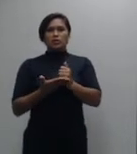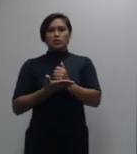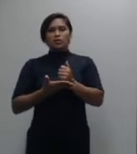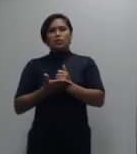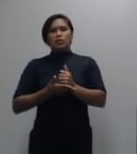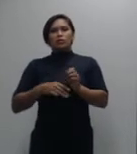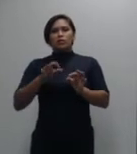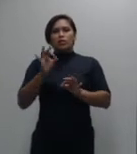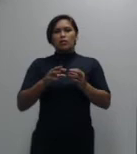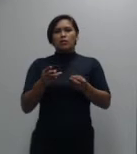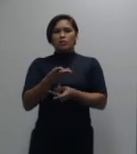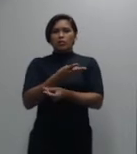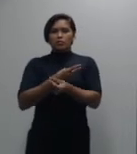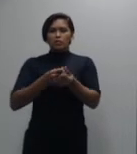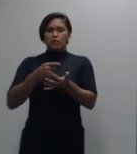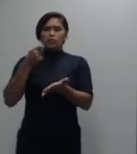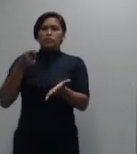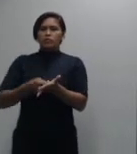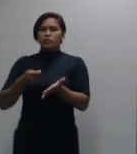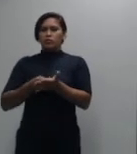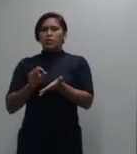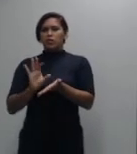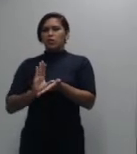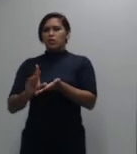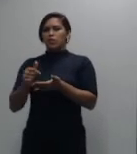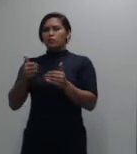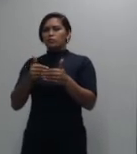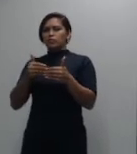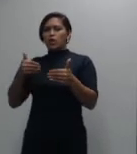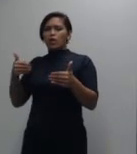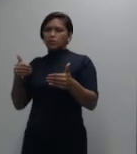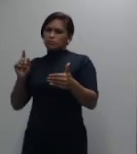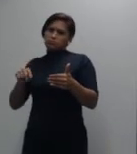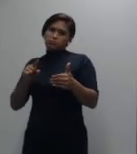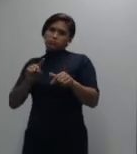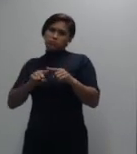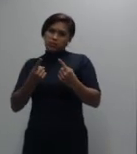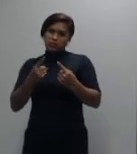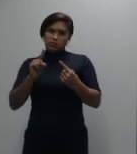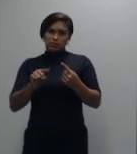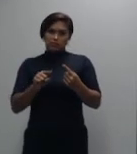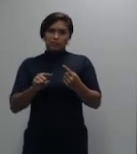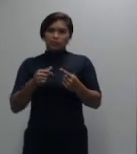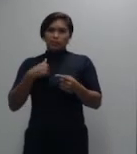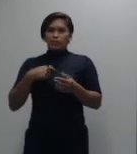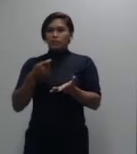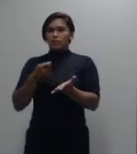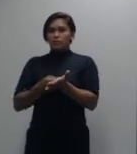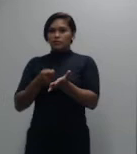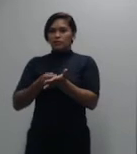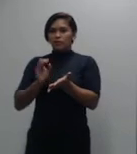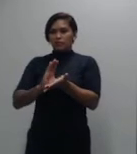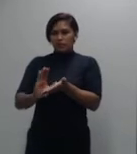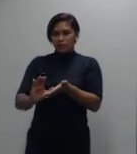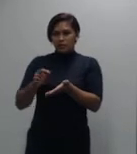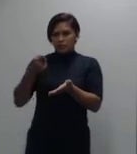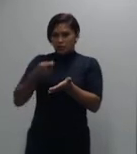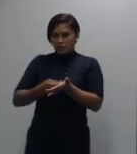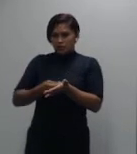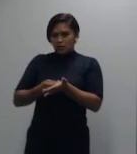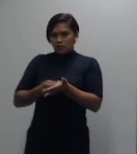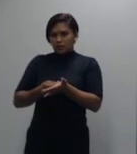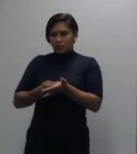a indenização ao invés de considerar a extensão dos danos à indenização que foi me